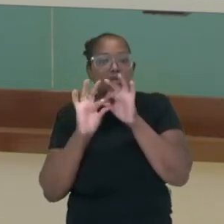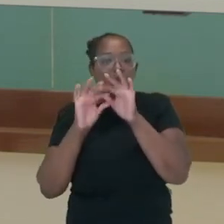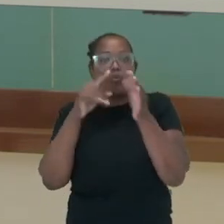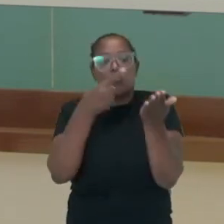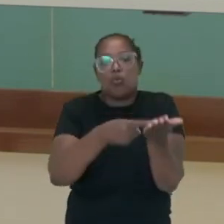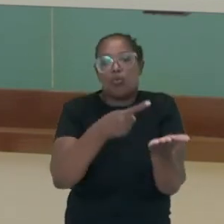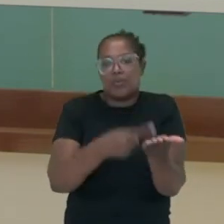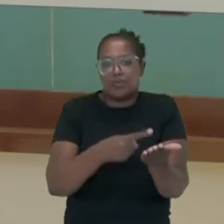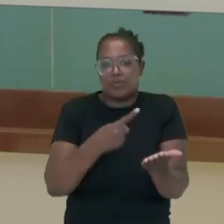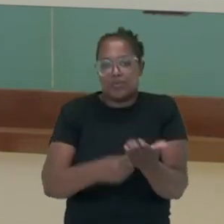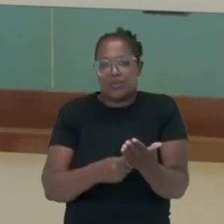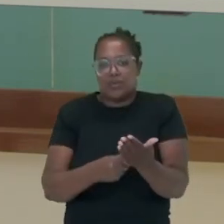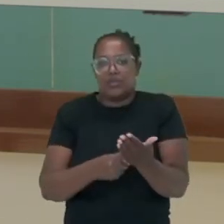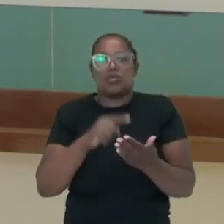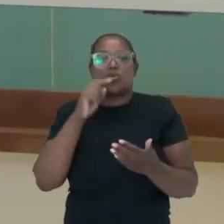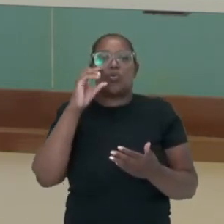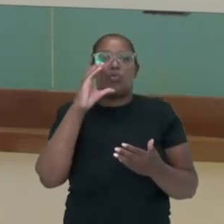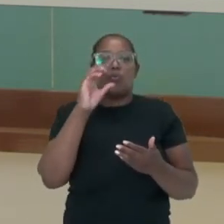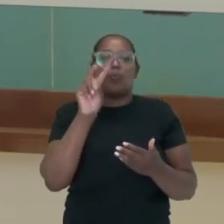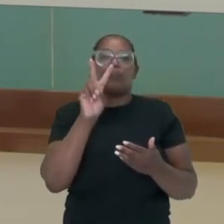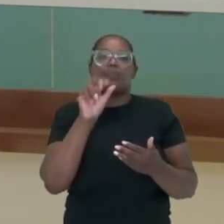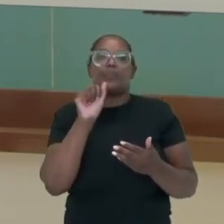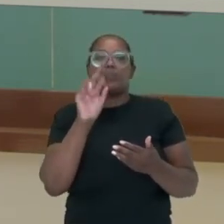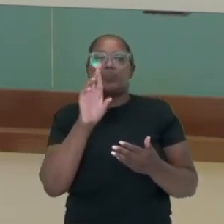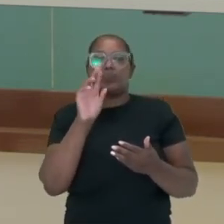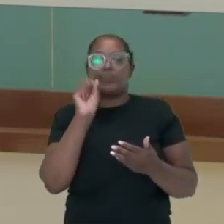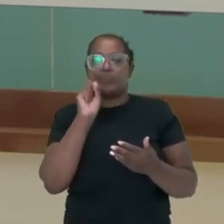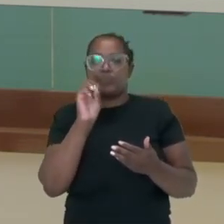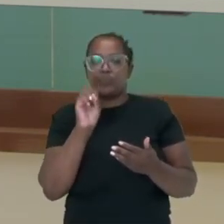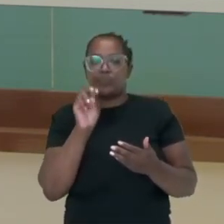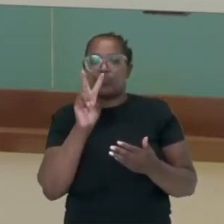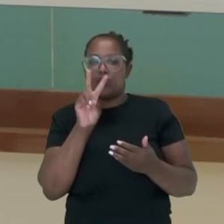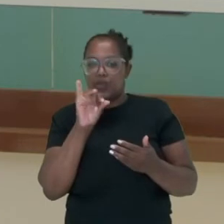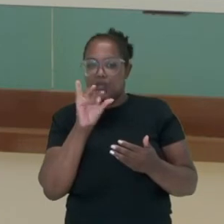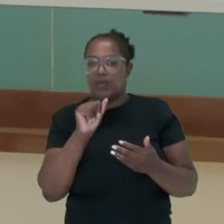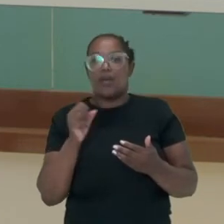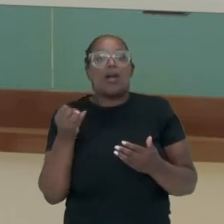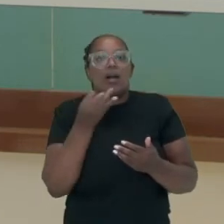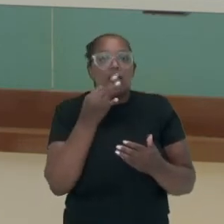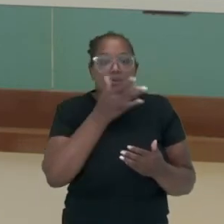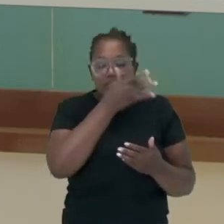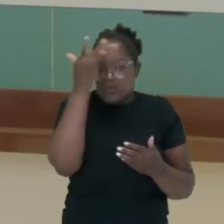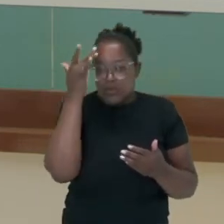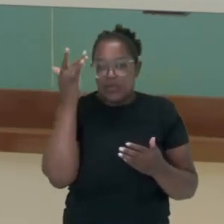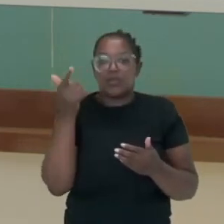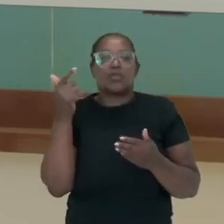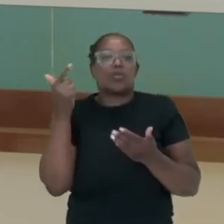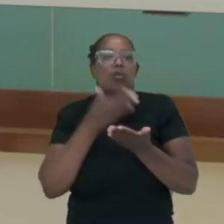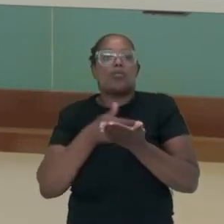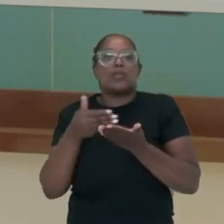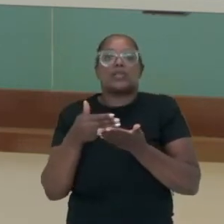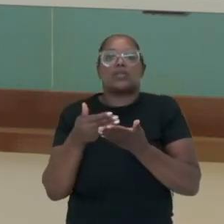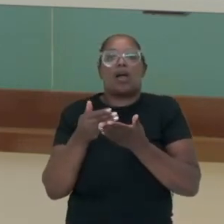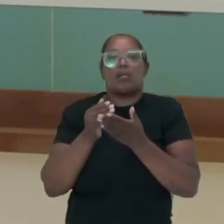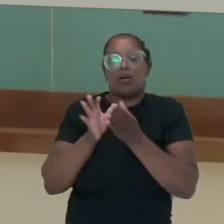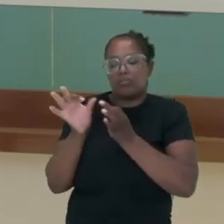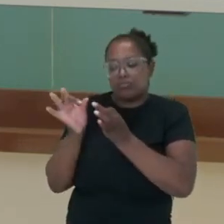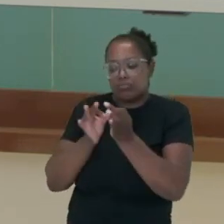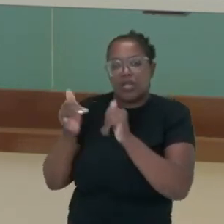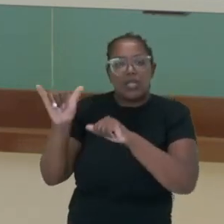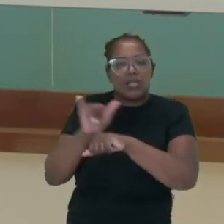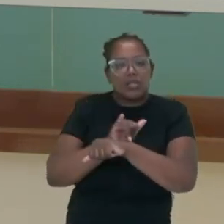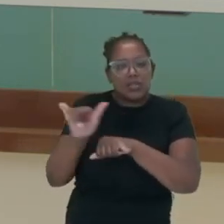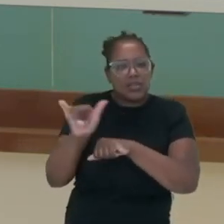OTAN estabeleceu um temor mundial. Alguns países começaram então a dinamizar estratégias para melhoria